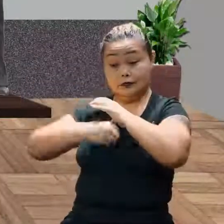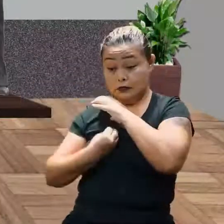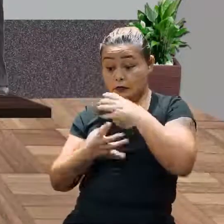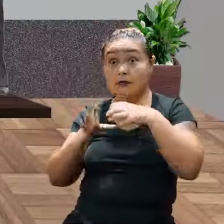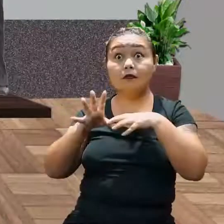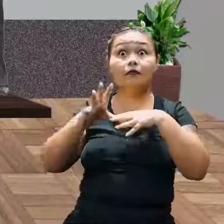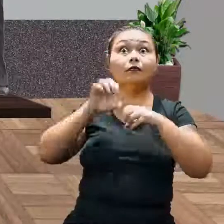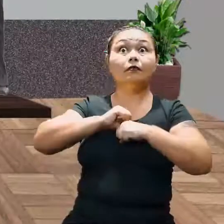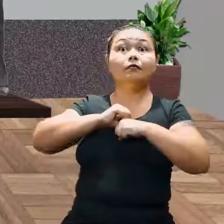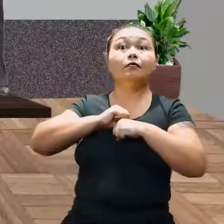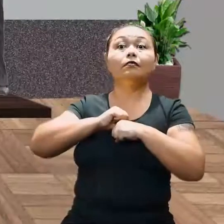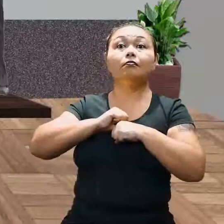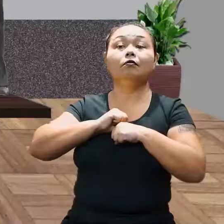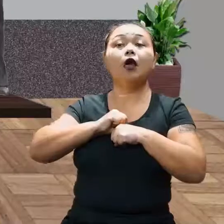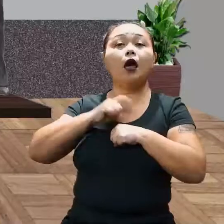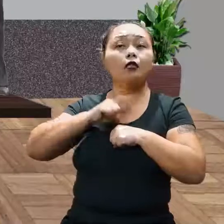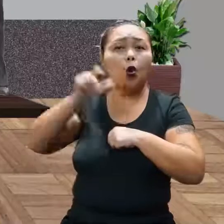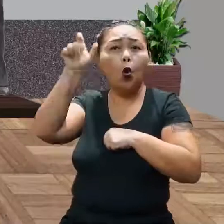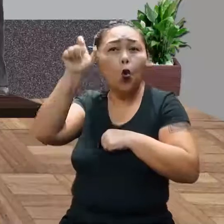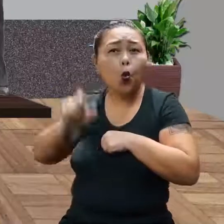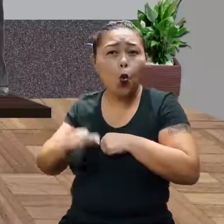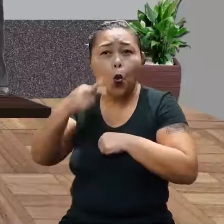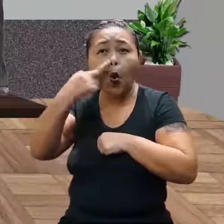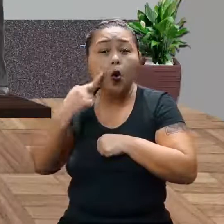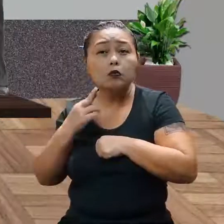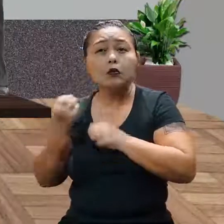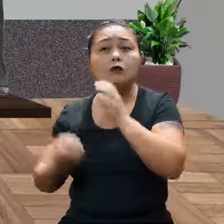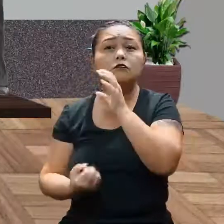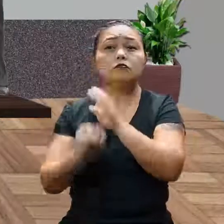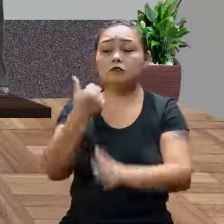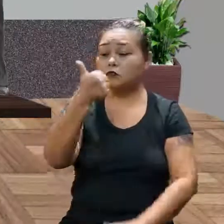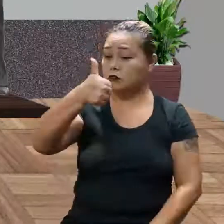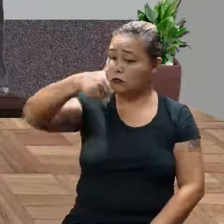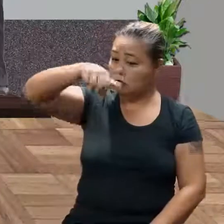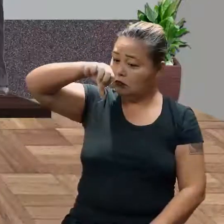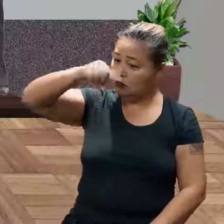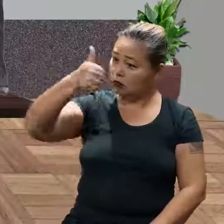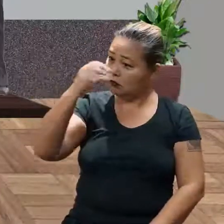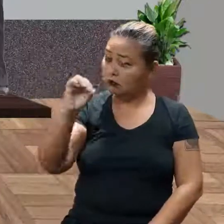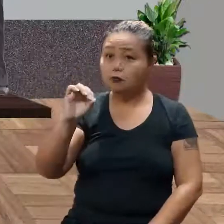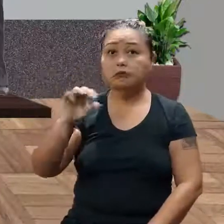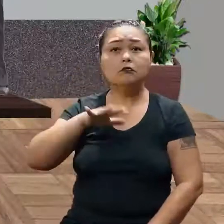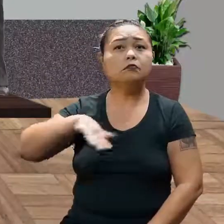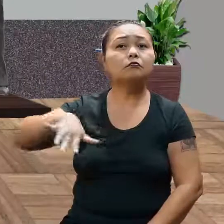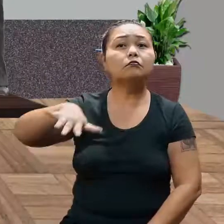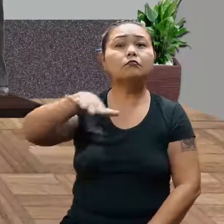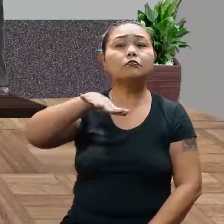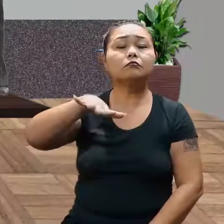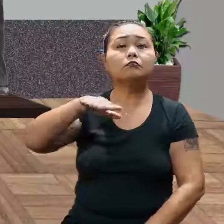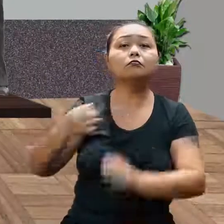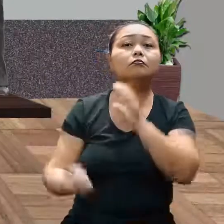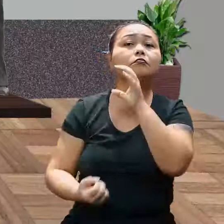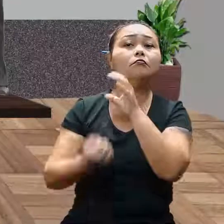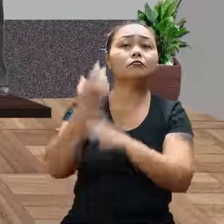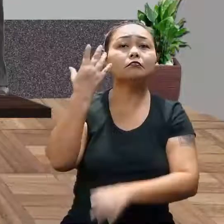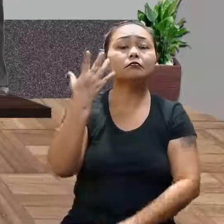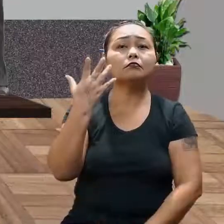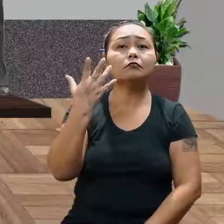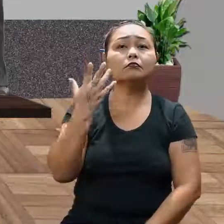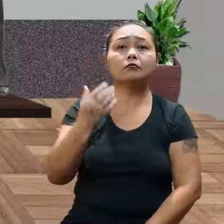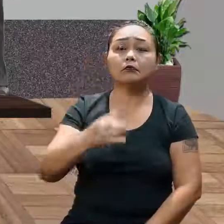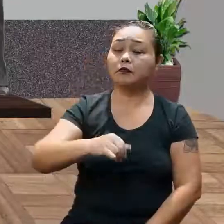que ele cria em 1910, no meio da expedição aí, é criado